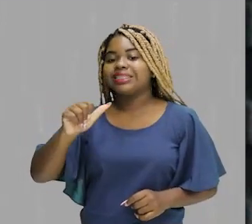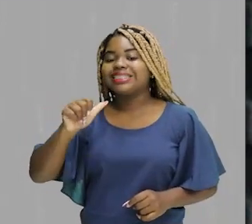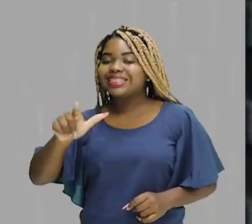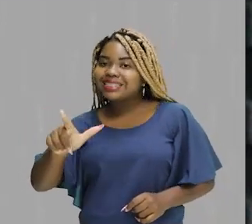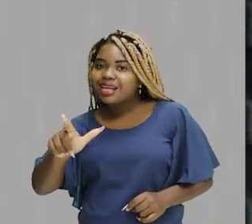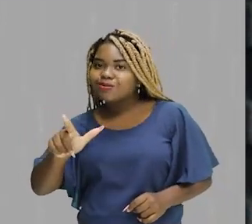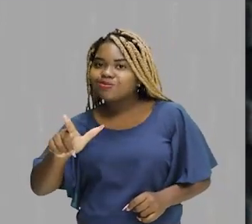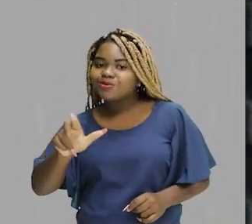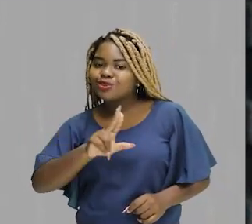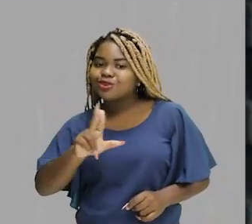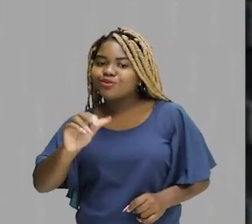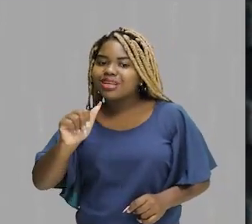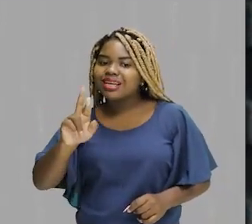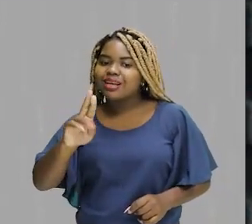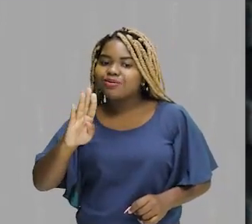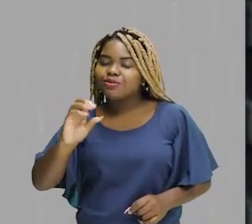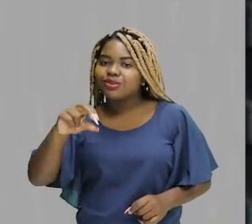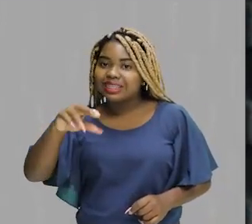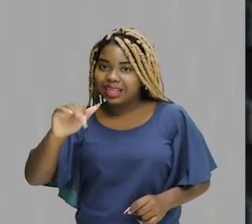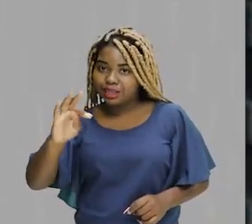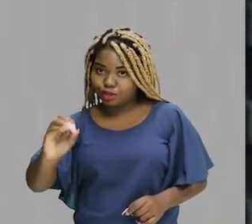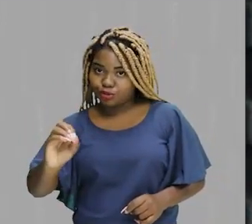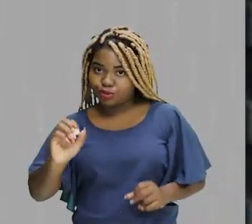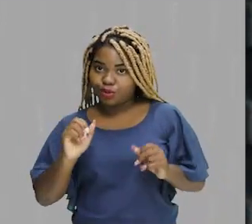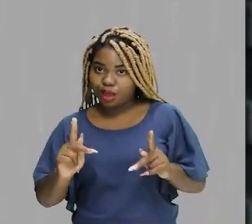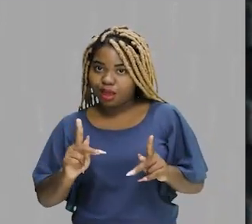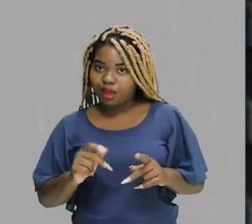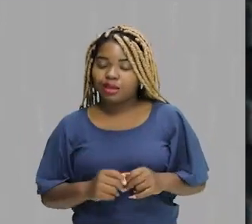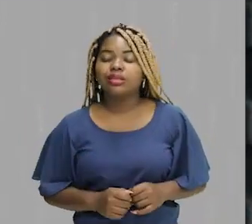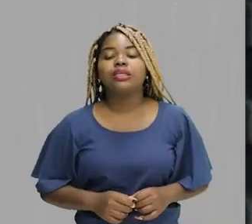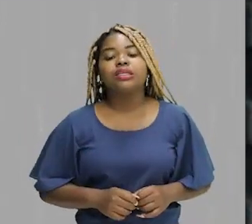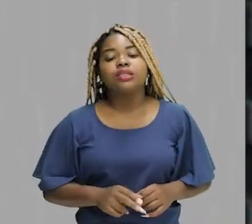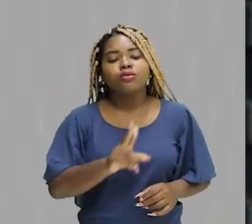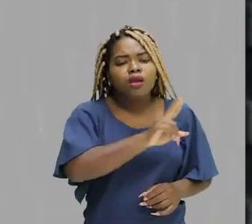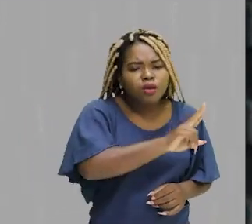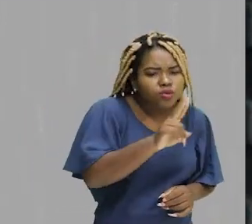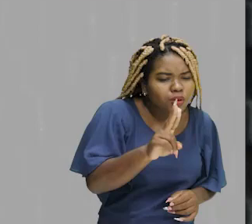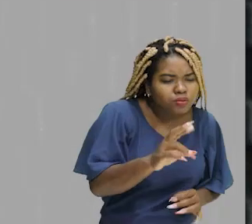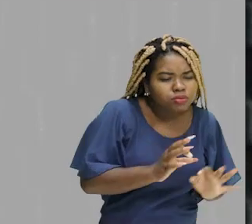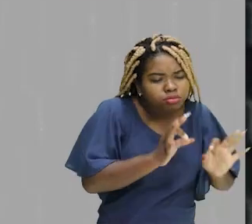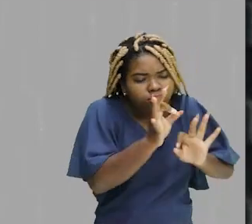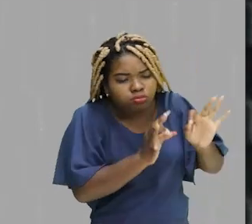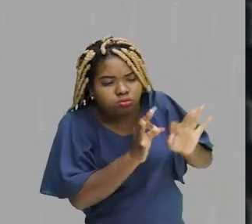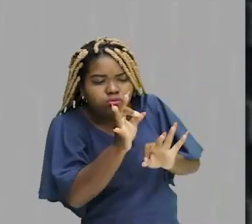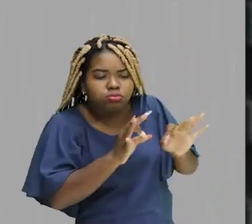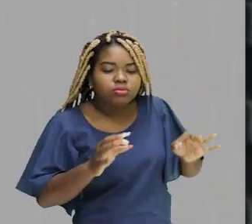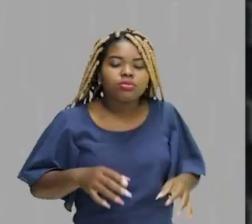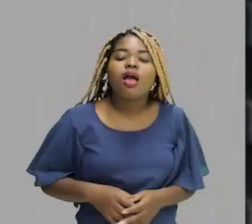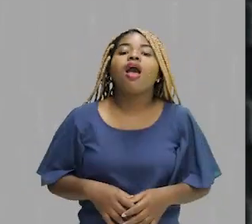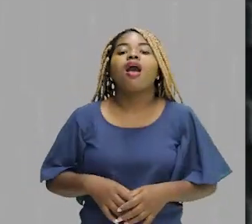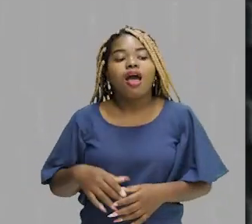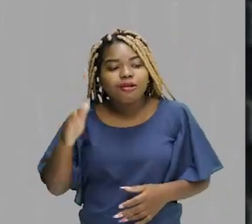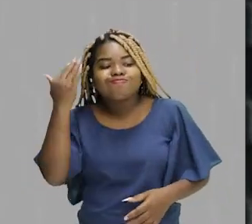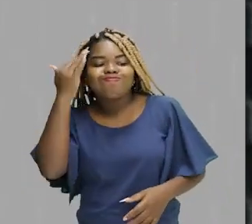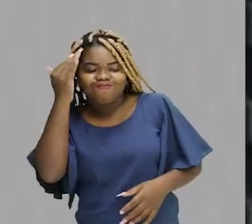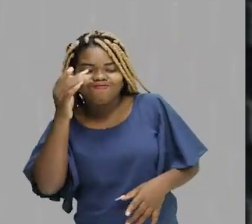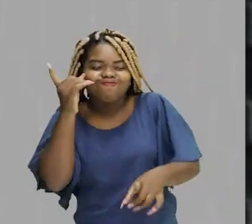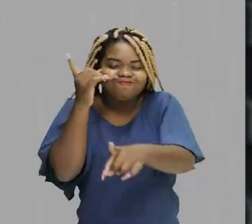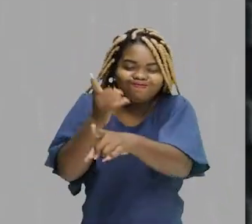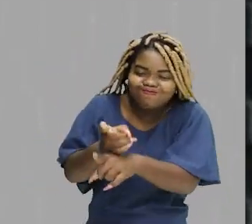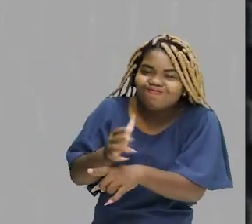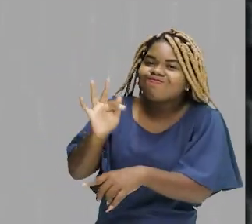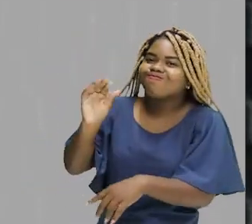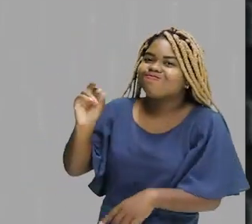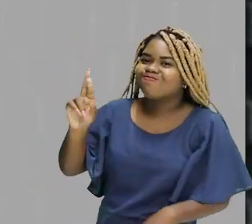de carbonato de sódio. Então, nós pegamos o nome e, a partir do nome, chegamos à sua